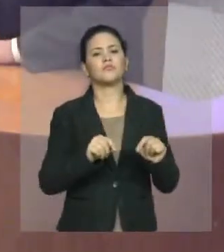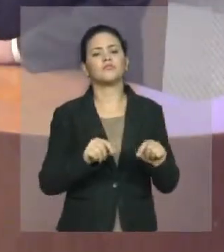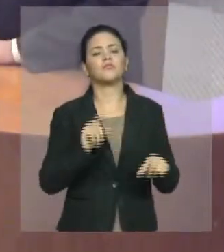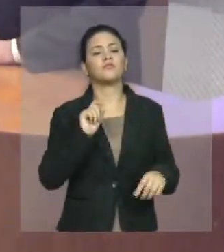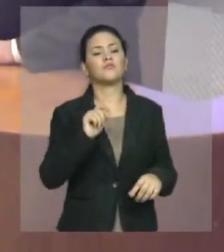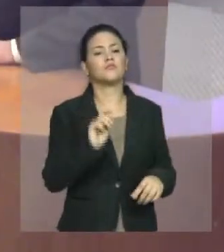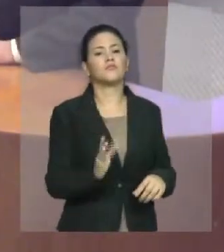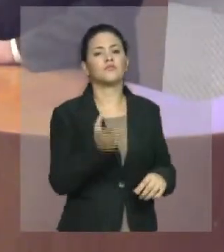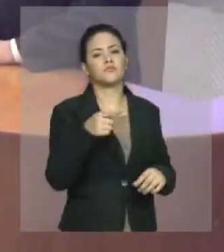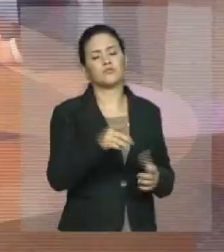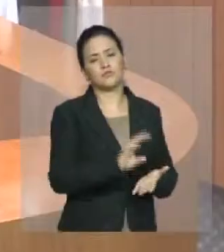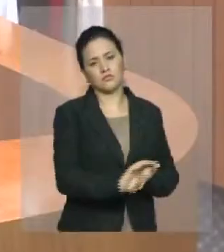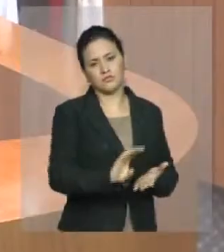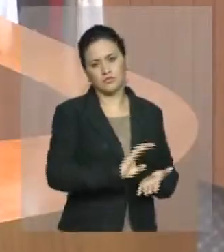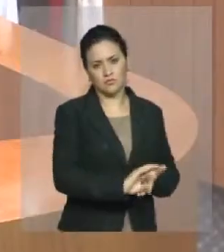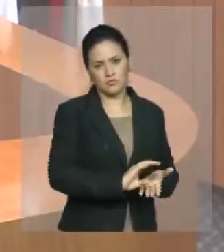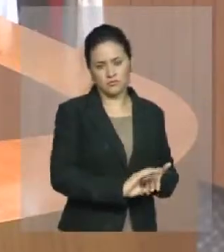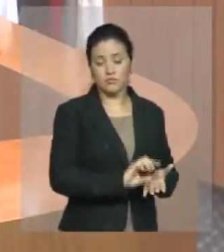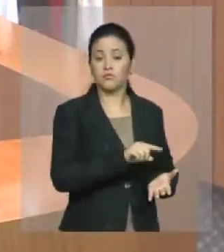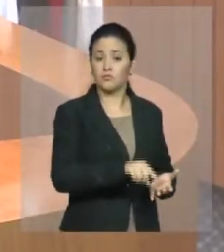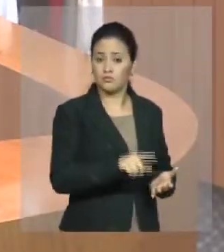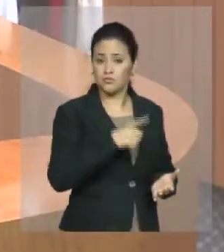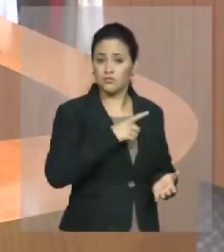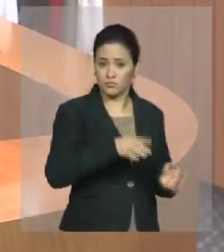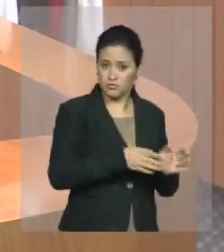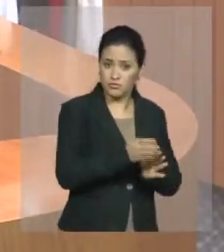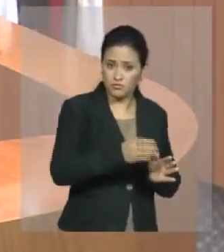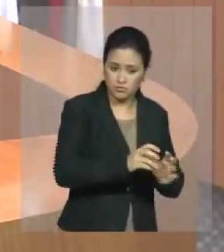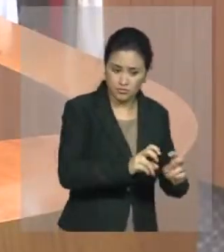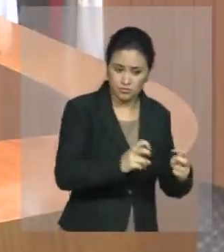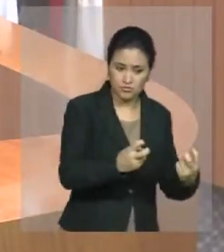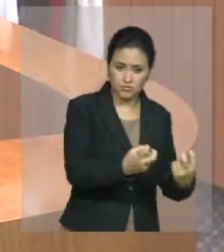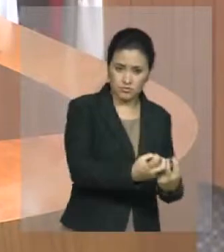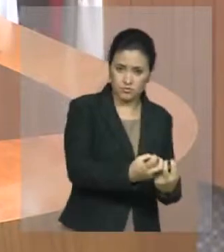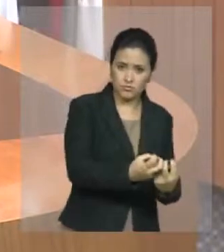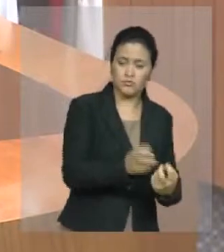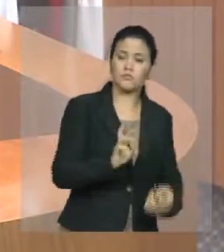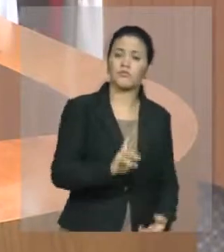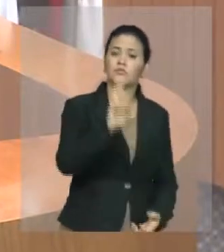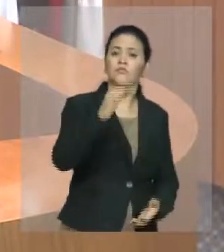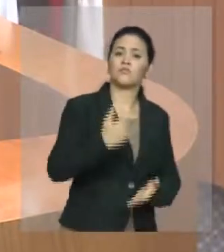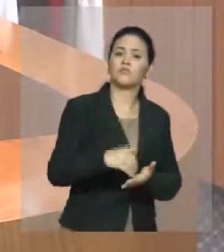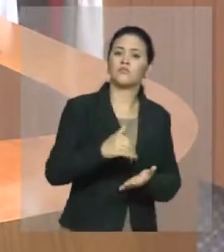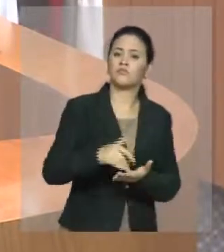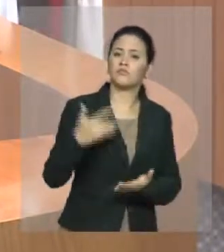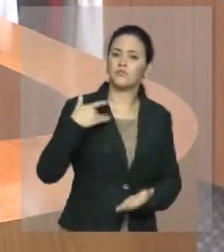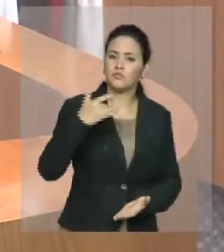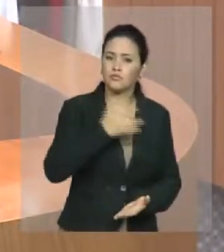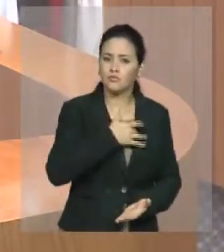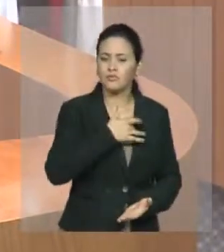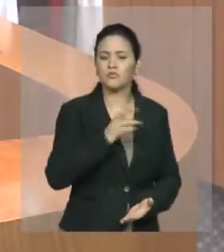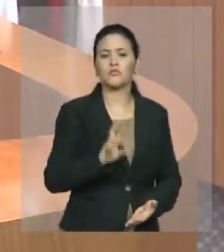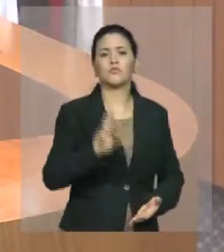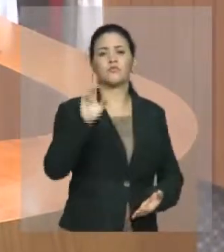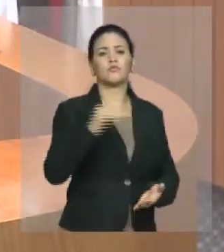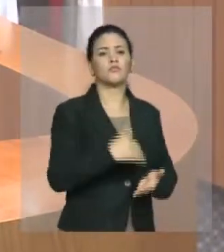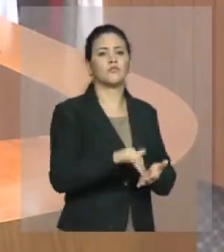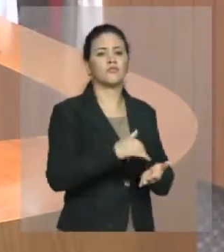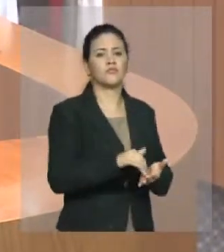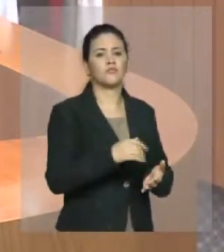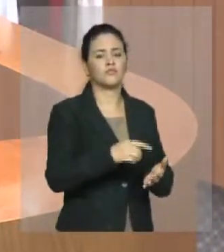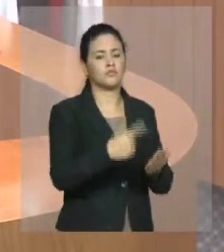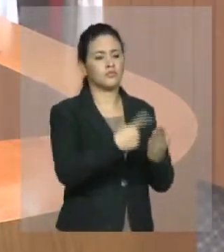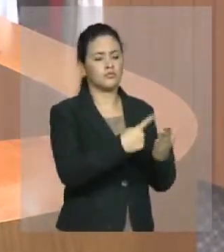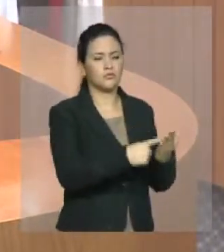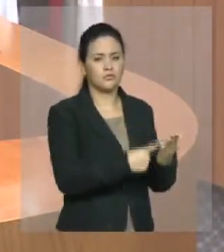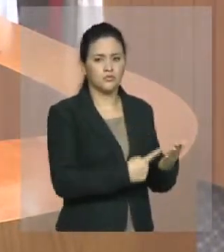fazem parte do Conselho representantes da Secretaria de Saúde, representantes da Secretaria de Planejamento, representantes do